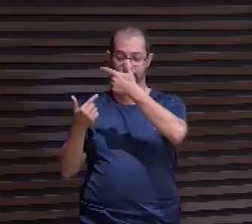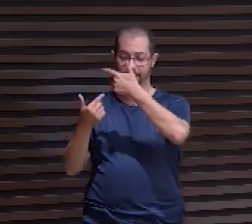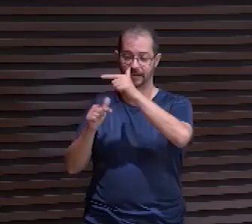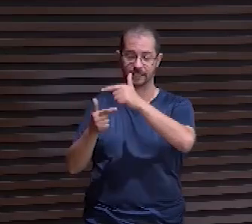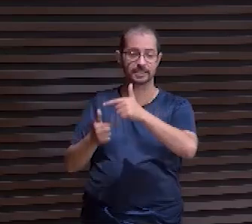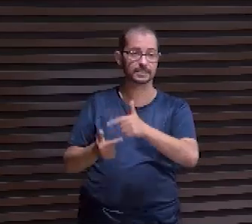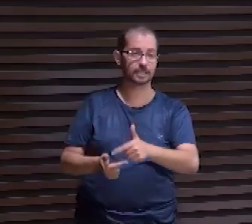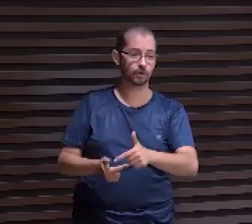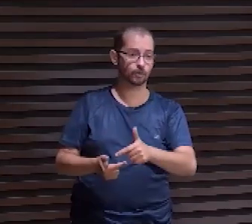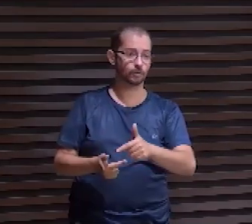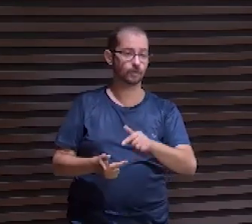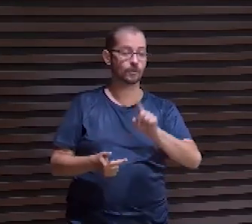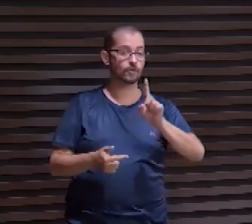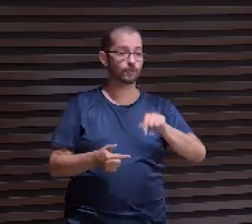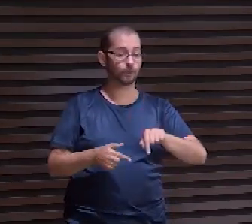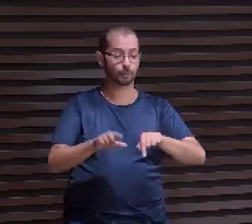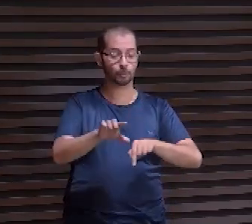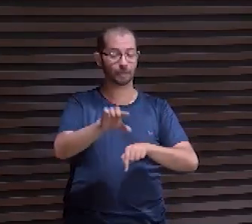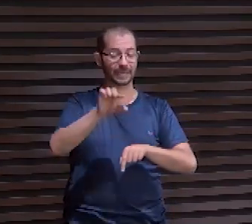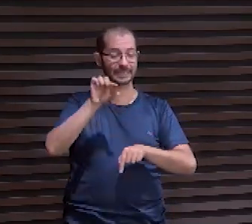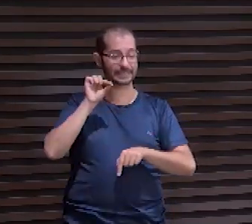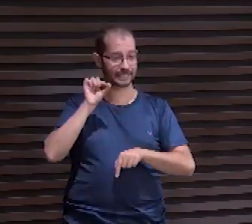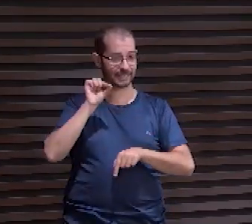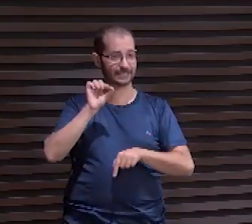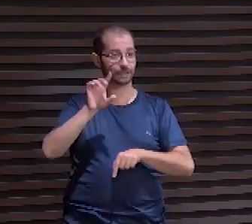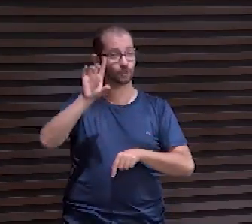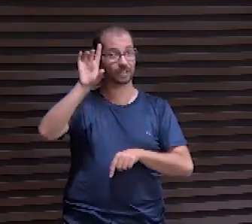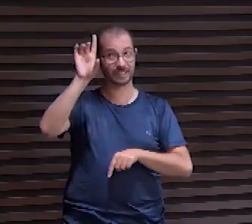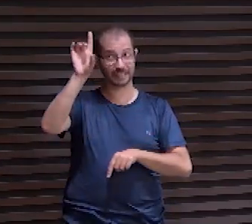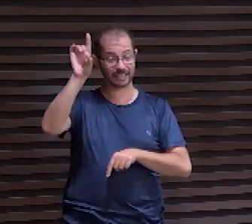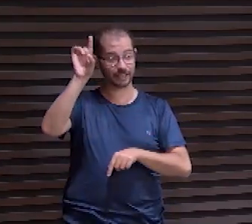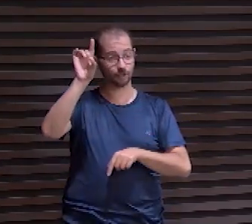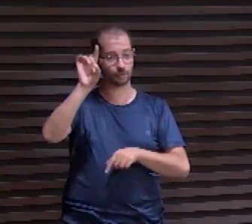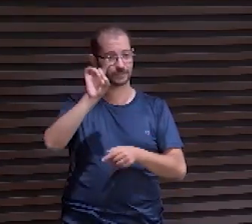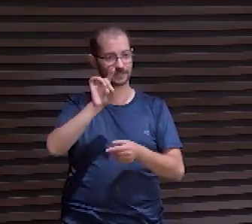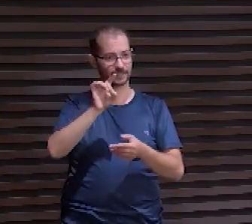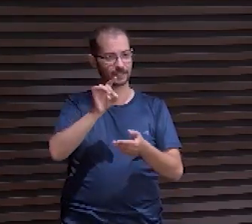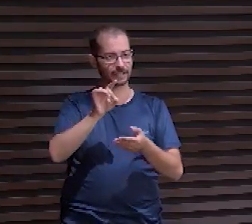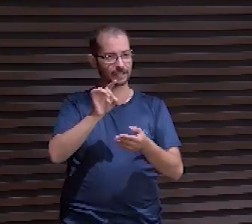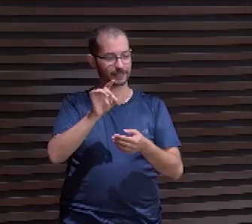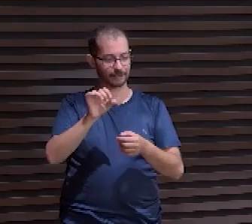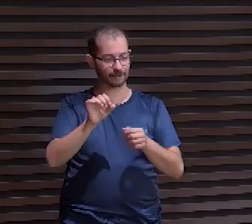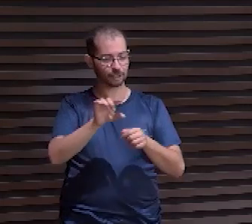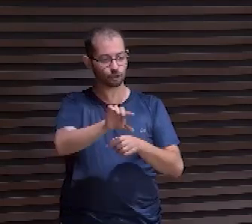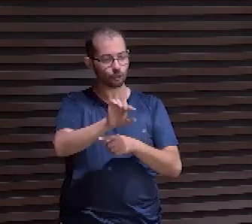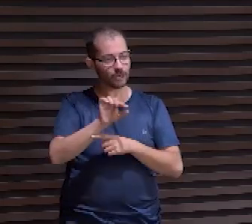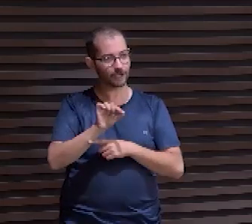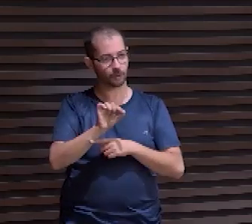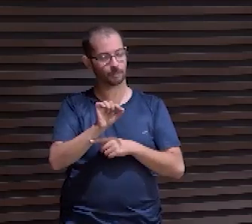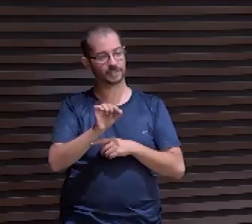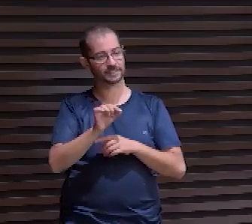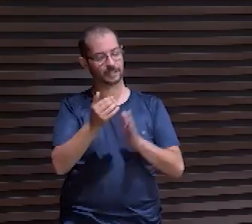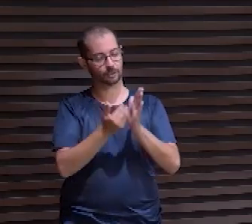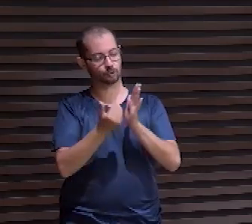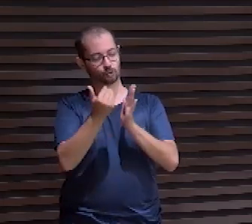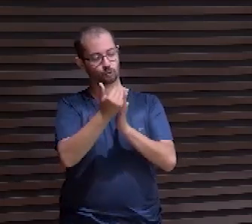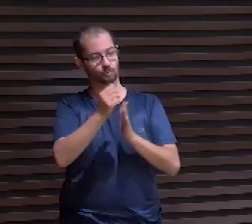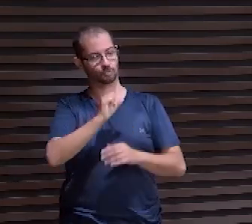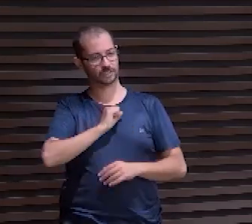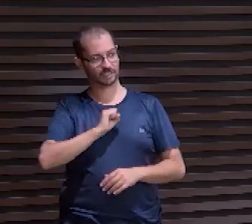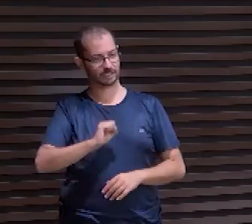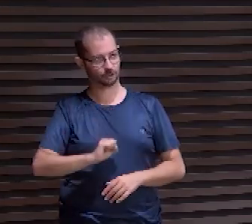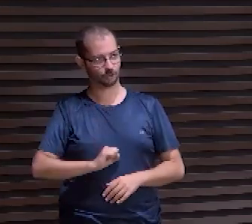por uma eleição divina, foi Deus quem o colocou na posição de sumo sacerdote. E quando